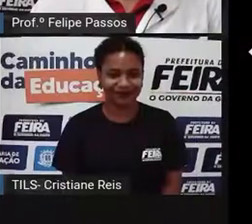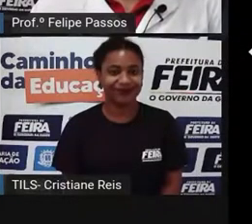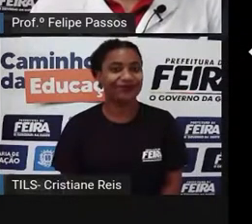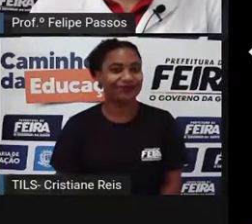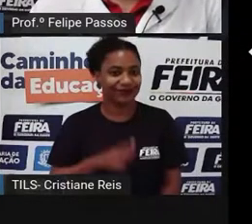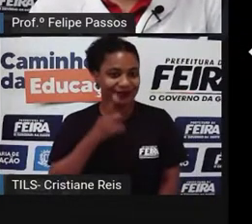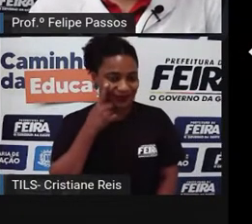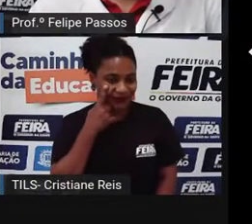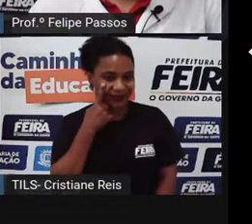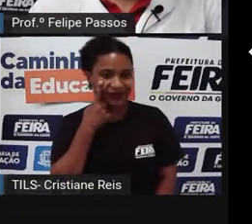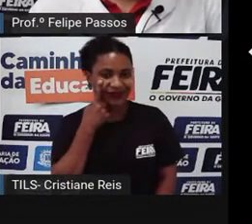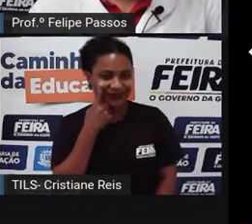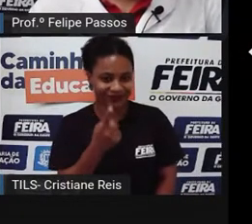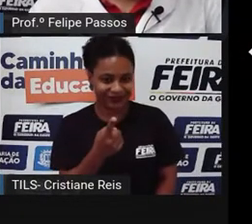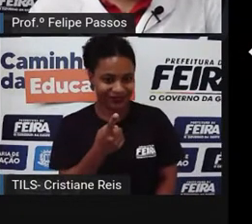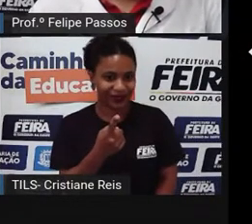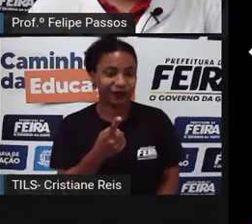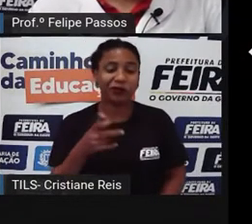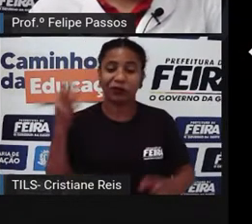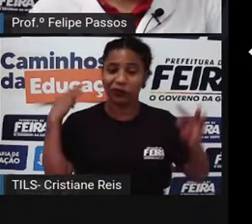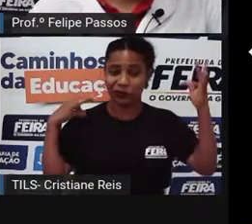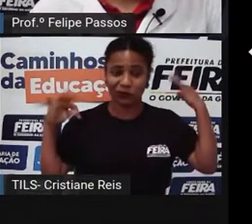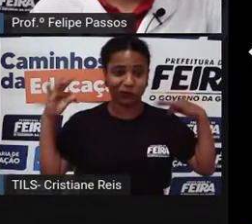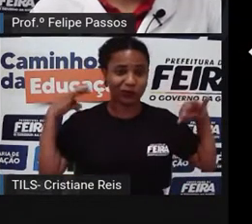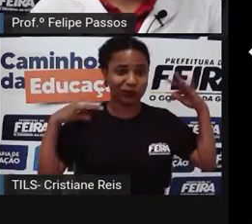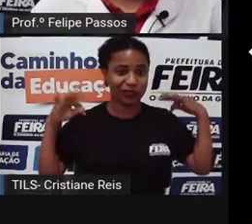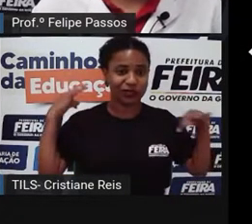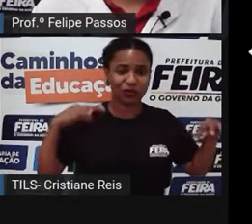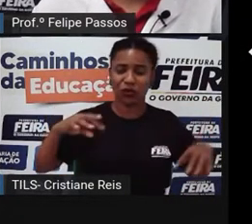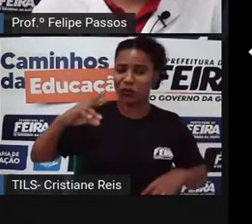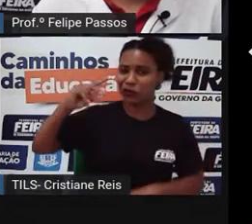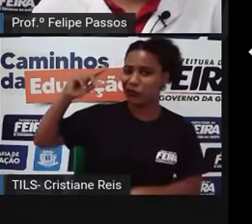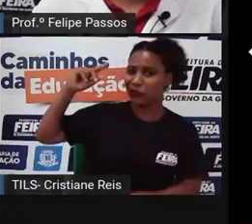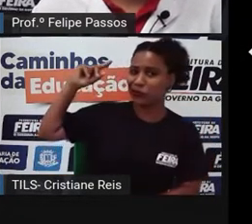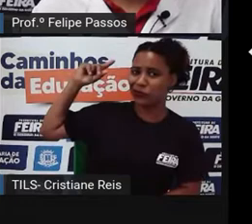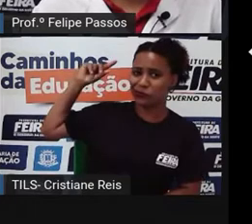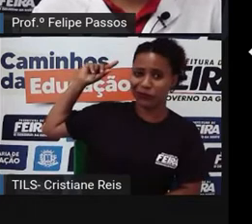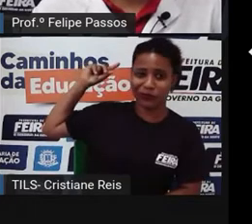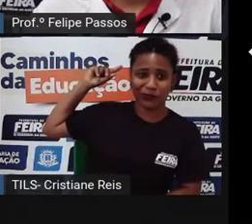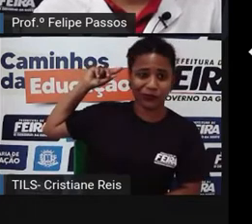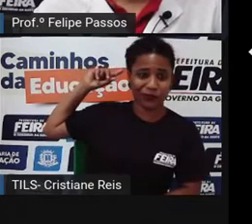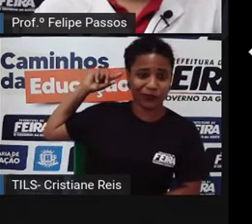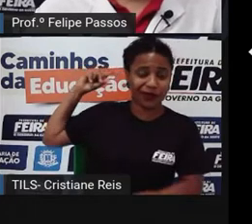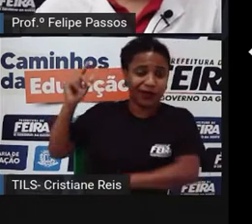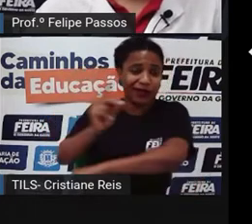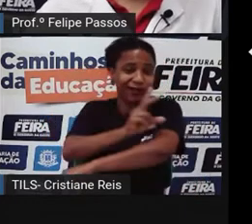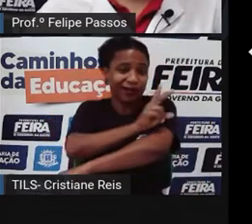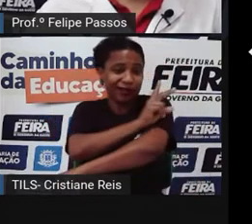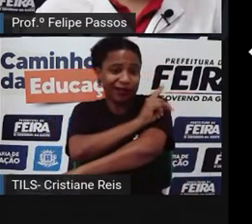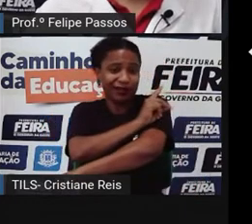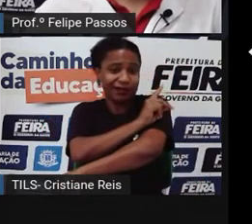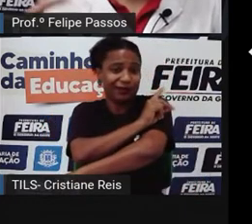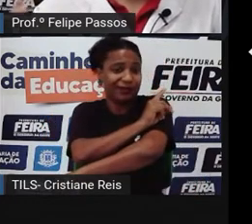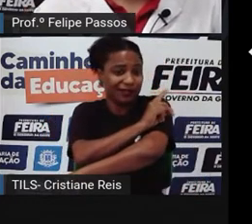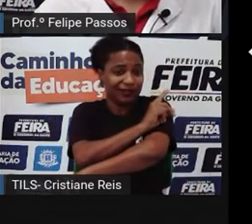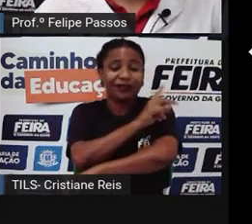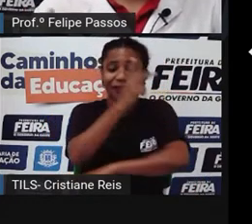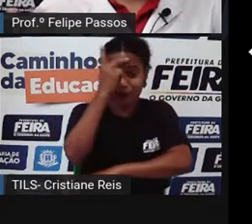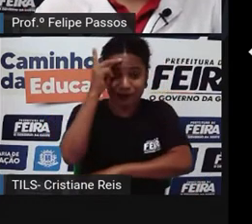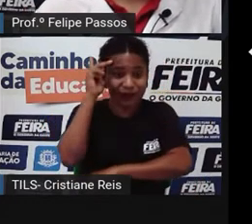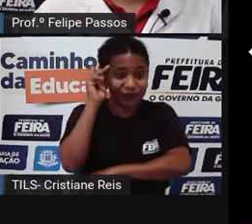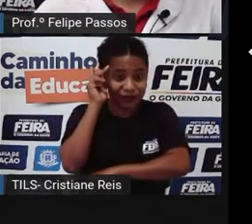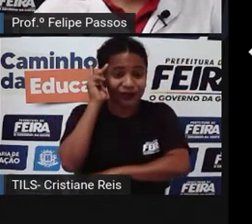Viu aí que turismo não é coisa de agora? Há muito tempo já, desde a Idade Média ou antes, as pessoas elas se deslocavam